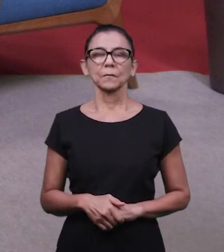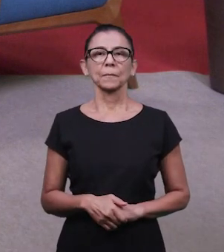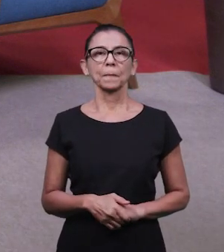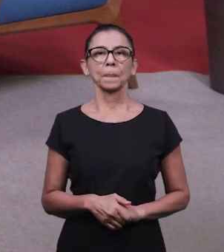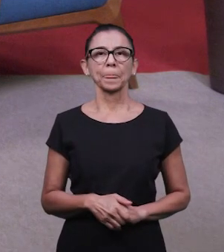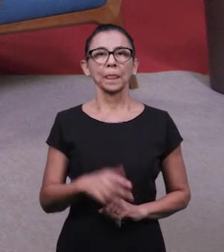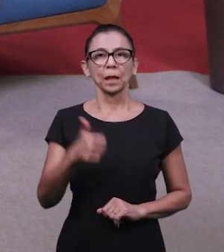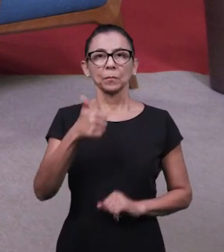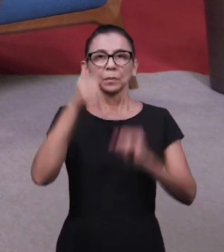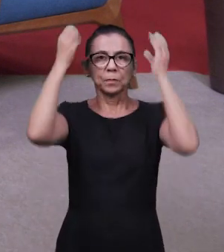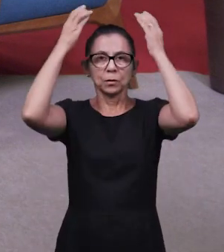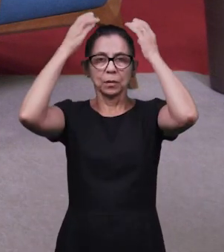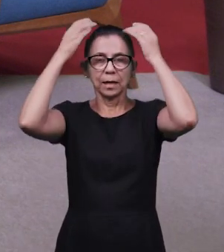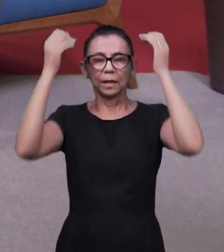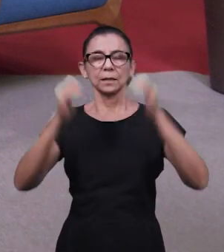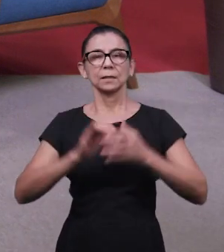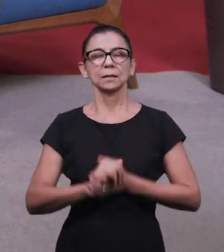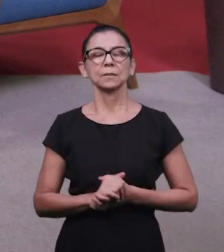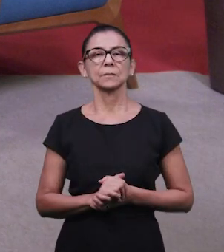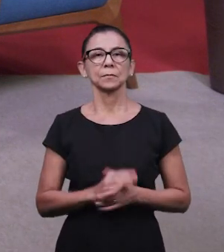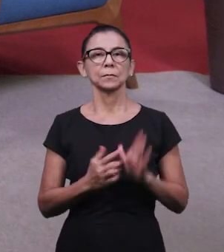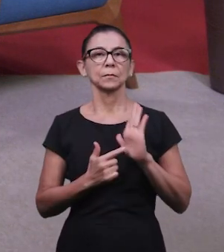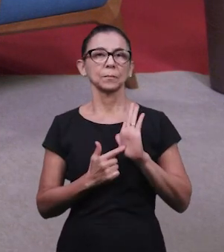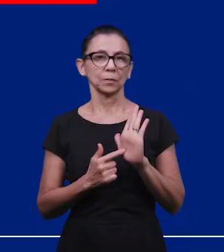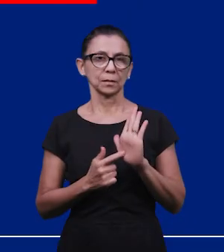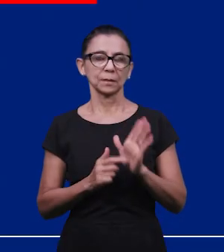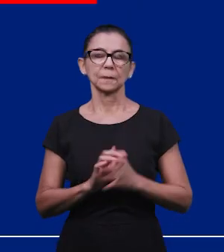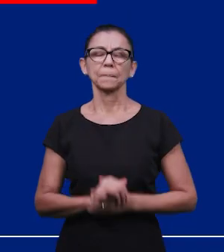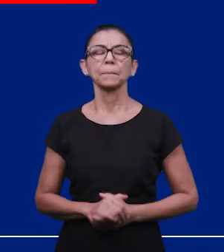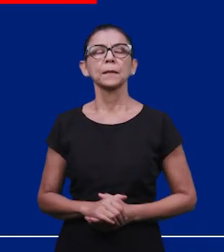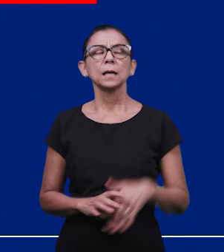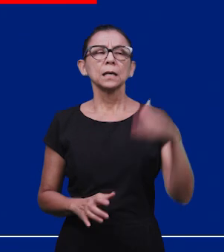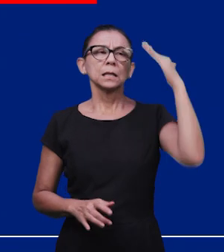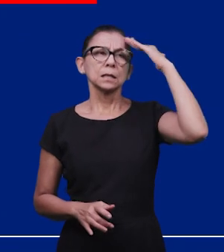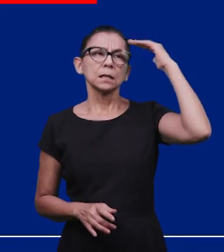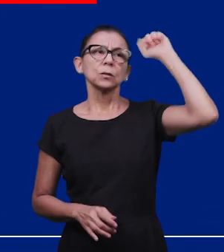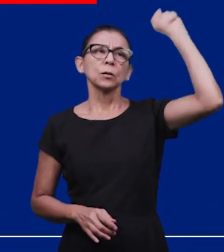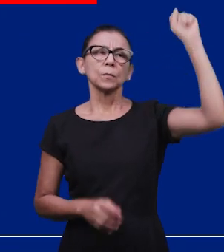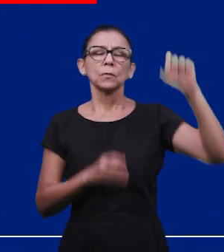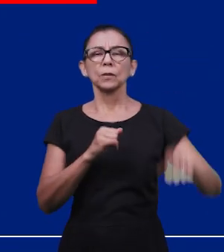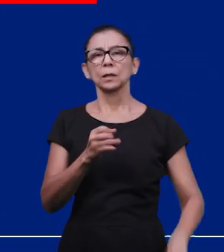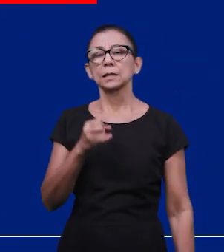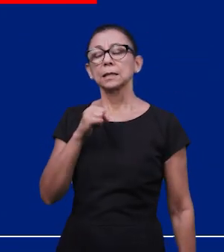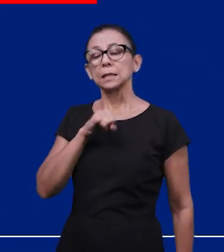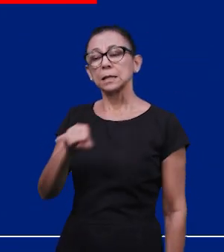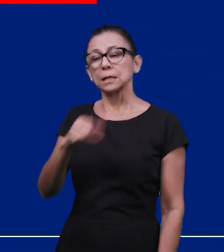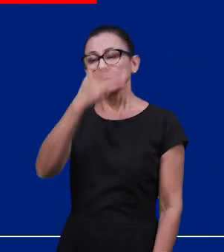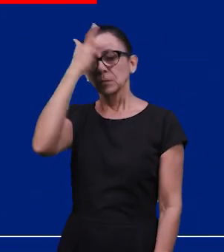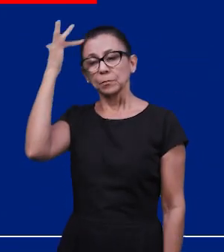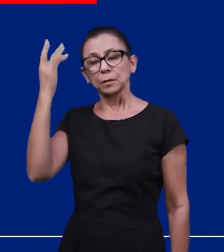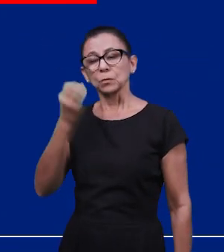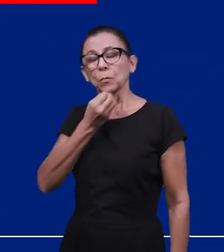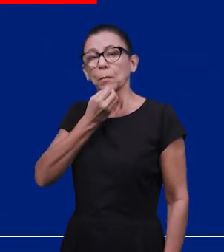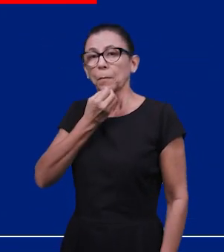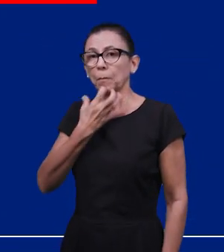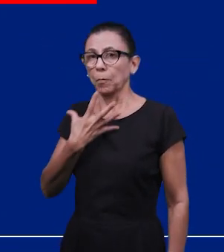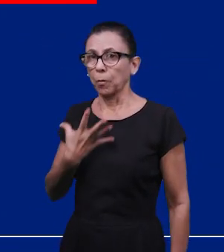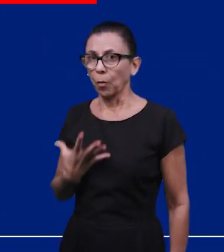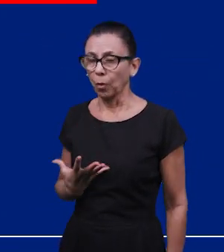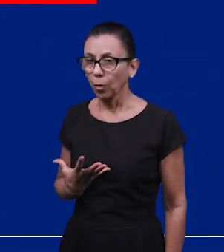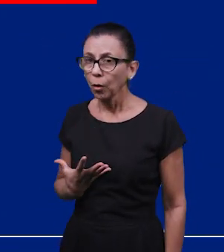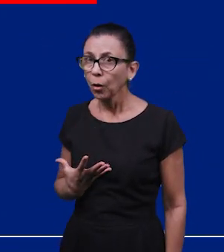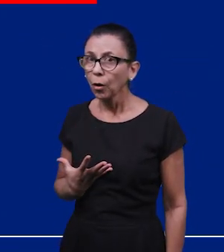vida eterna, é bênção, é salvação, ou juízo. Ou vida eterna ou morte eterna. Eu vou ler um